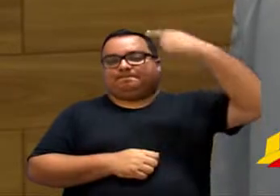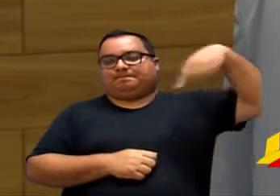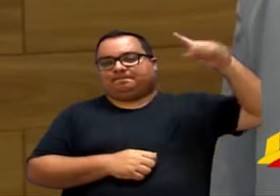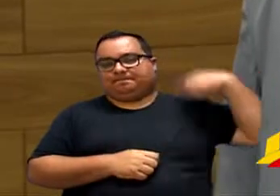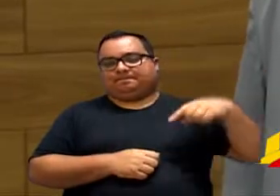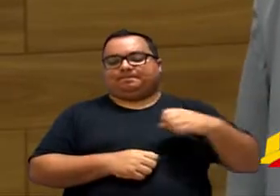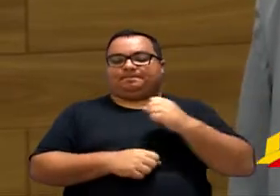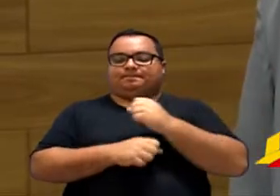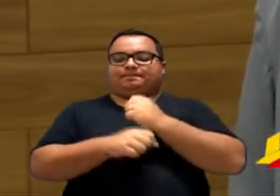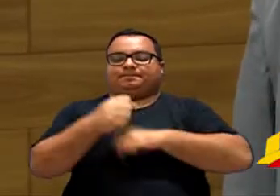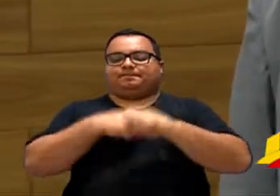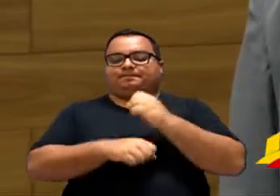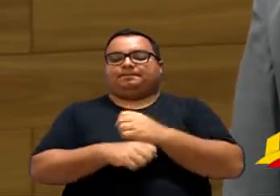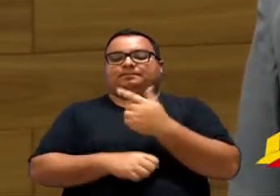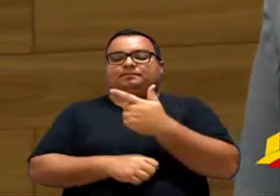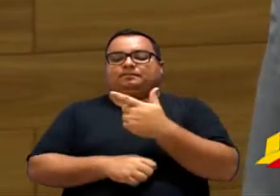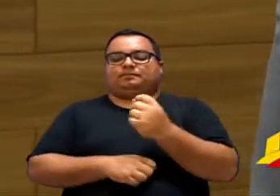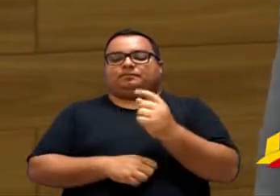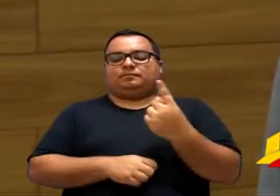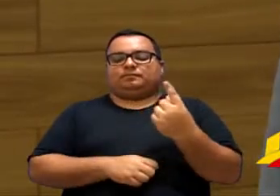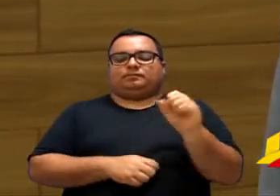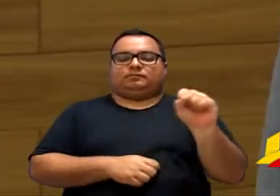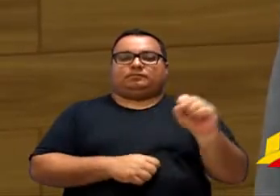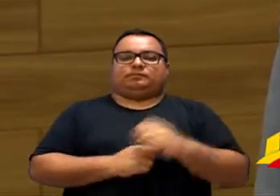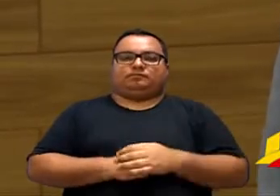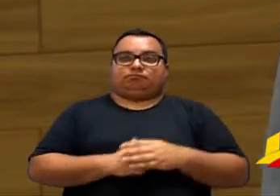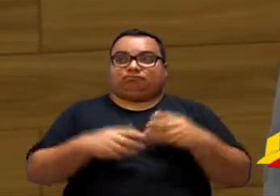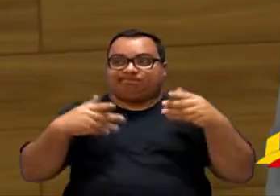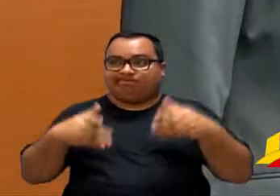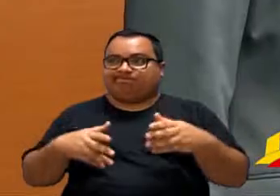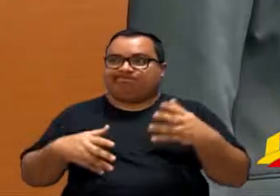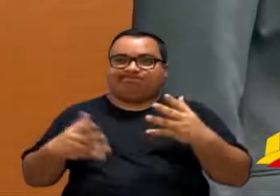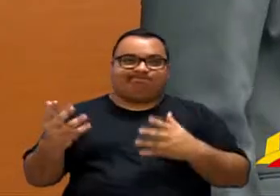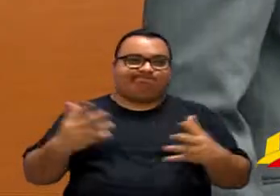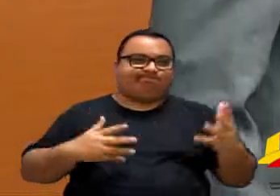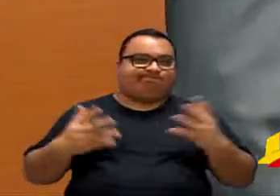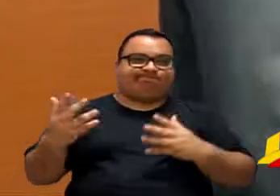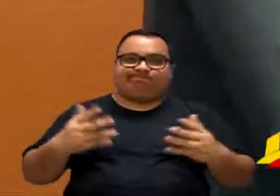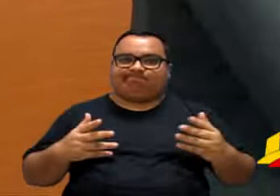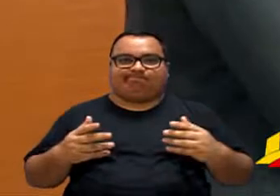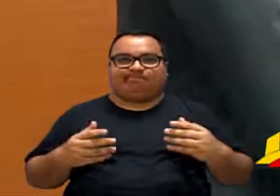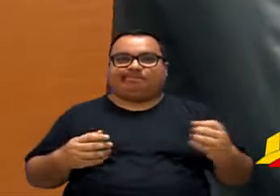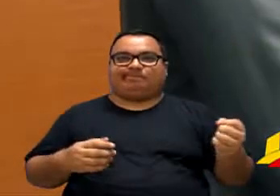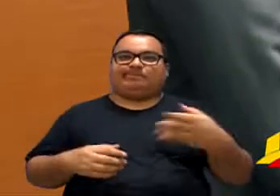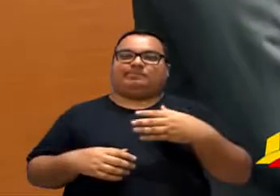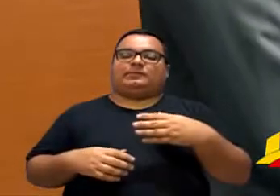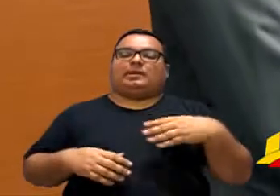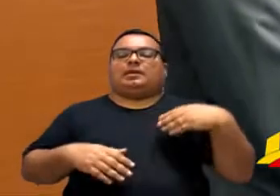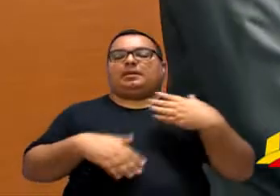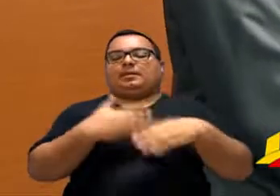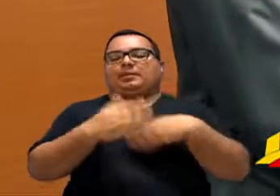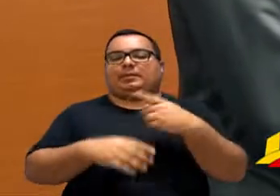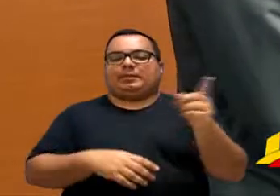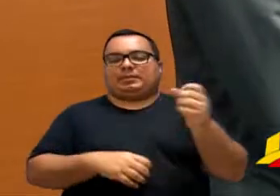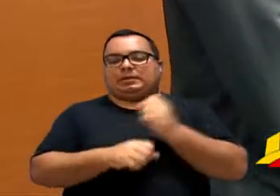mais rapidamente com o apoio da liderança apoio dos colegas mais antigos lá o Carlos César por exemplo que nos recebeu